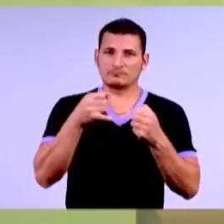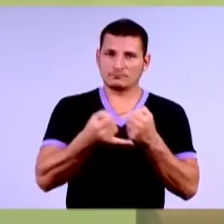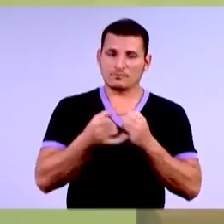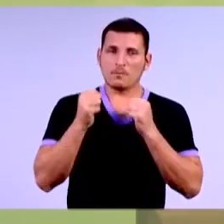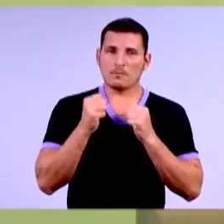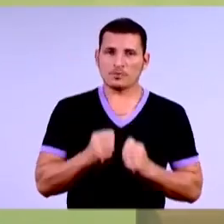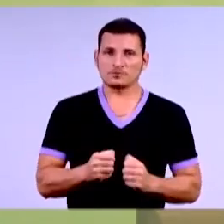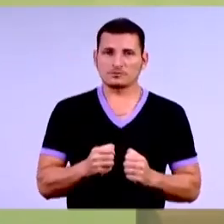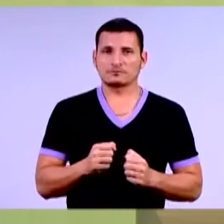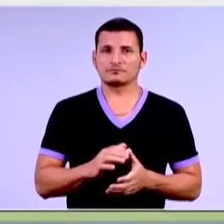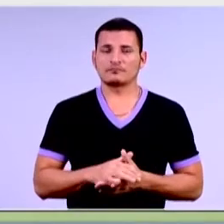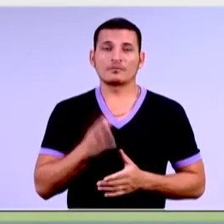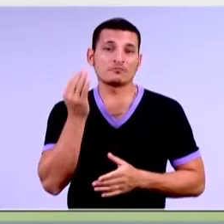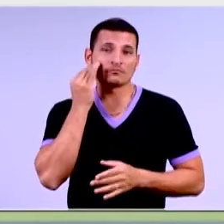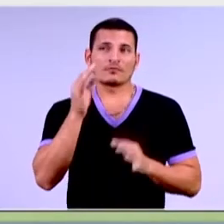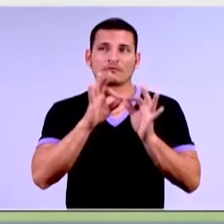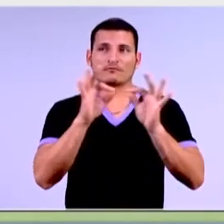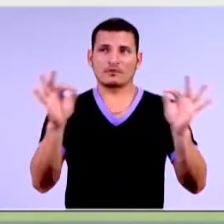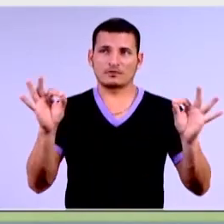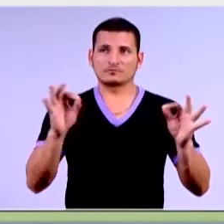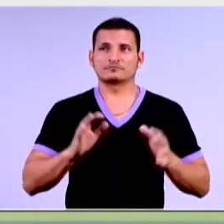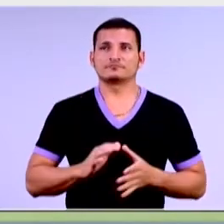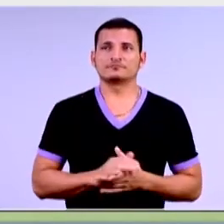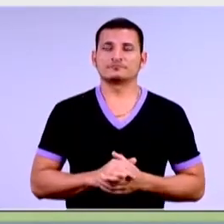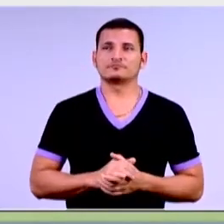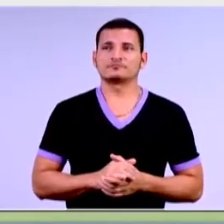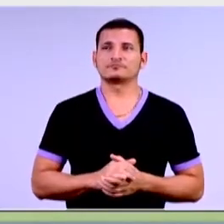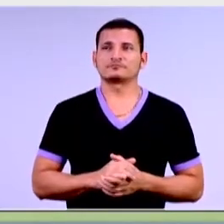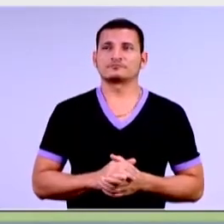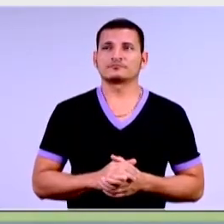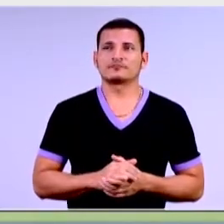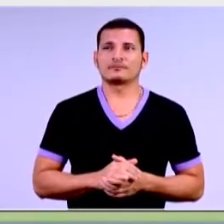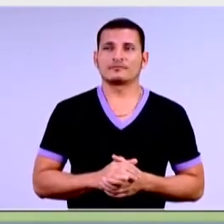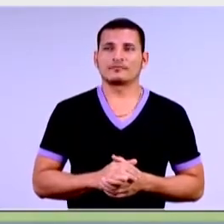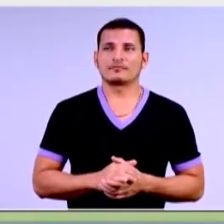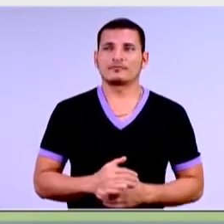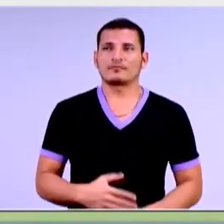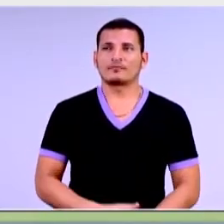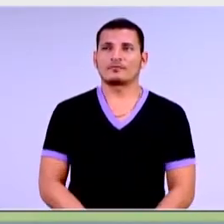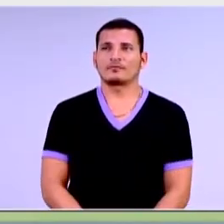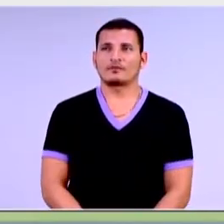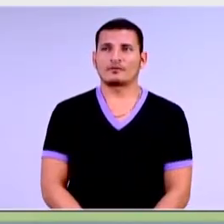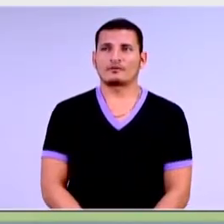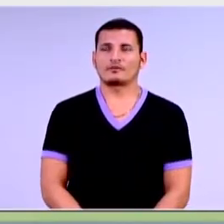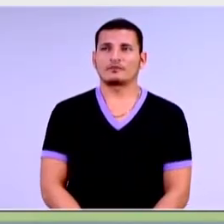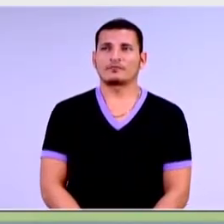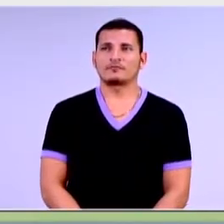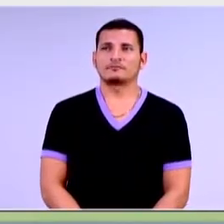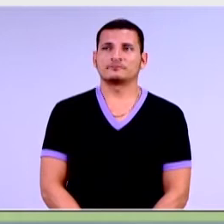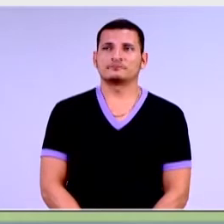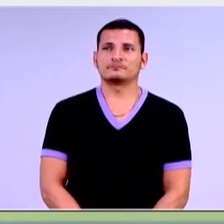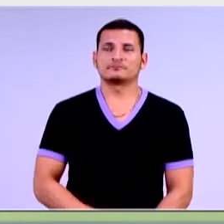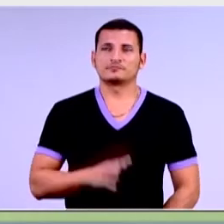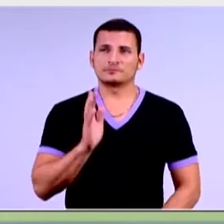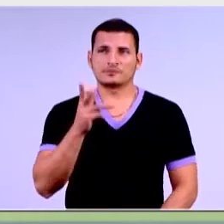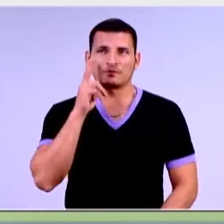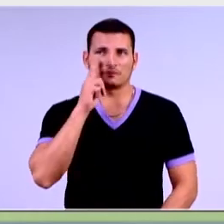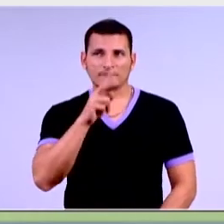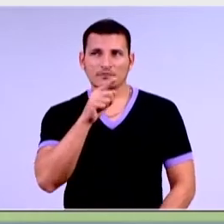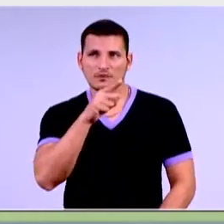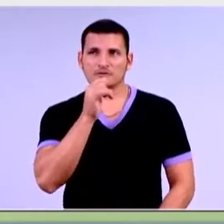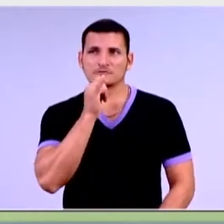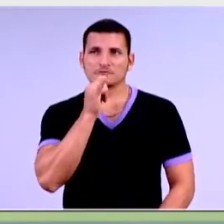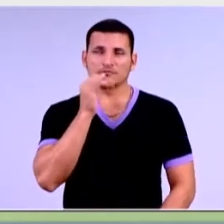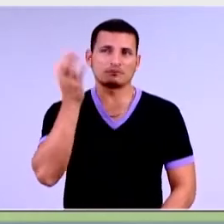vamos conjugar as frases ae lá e que mais saber nós já havíamos visto esse exemplo na última